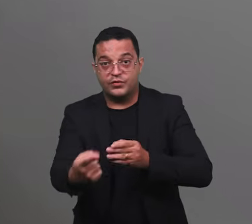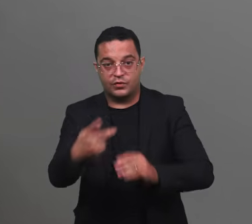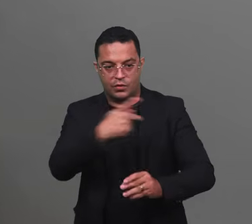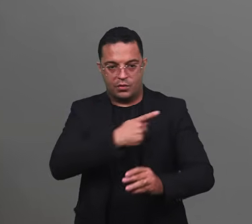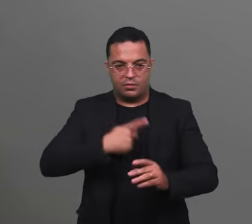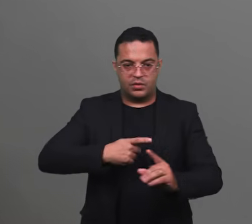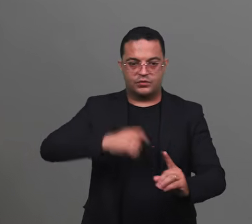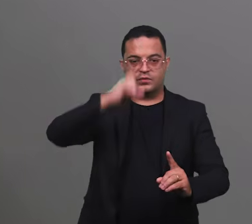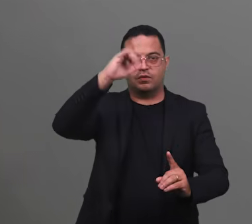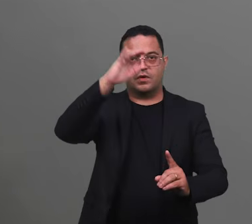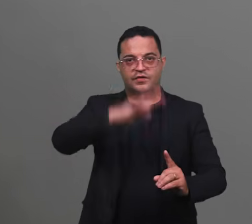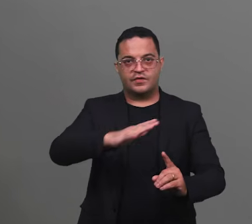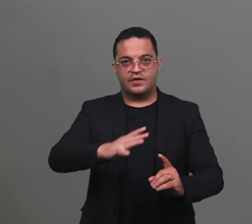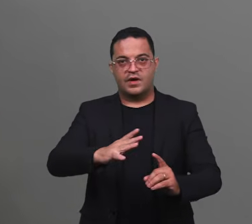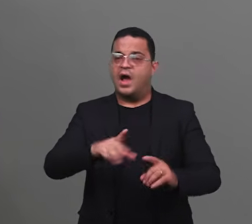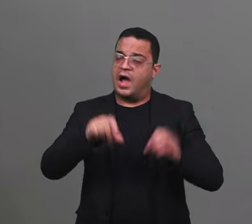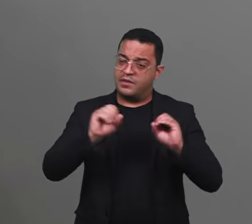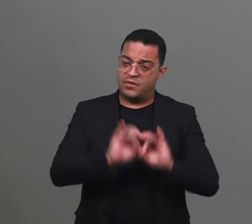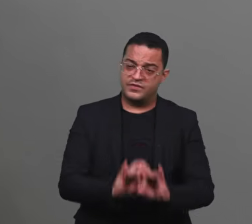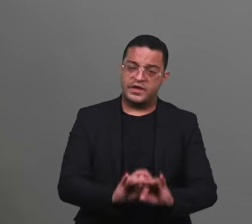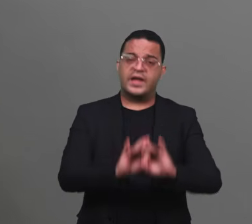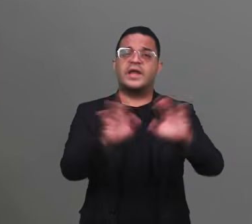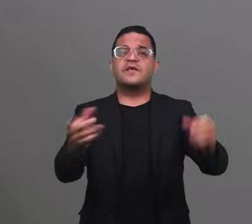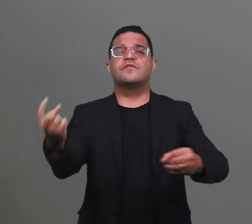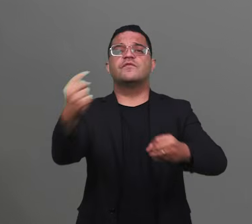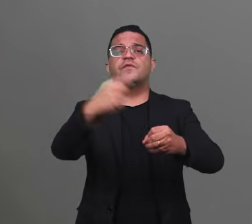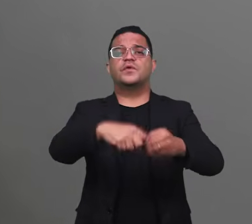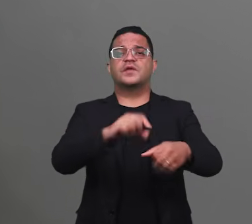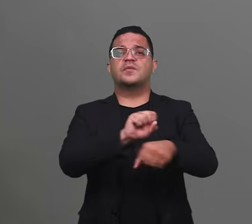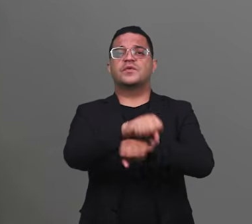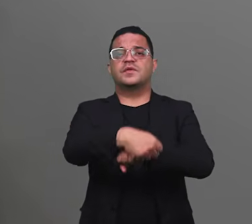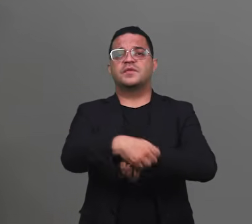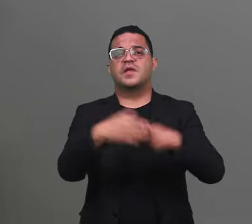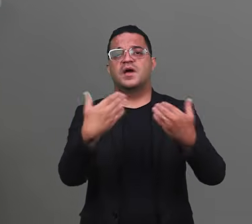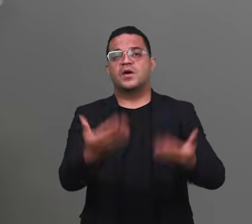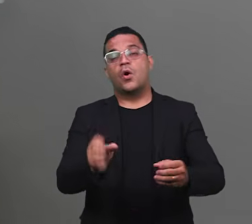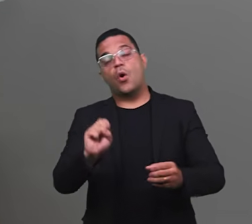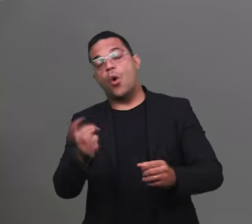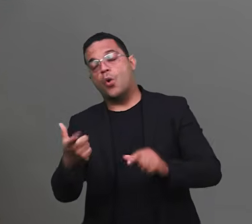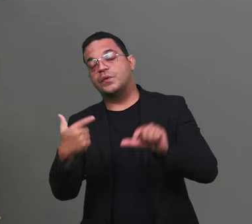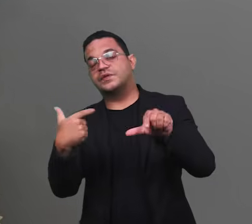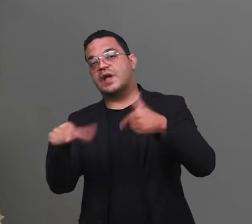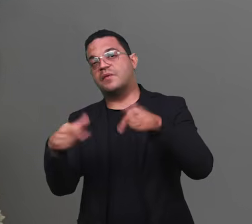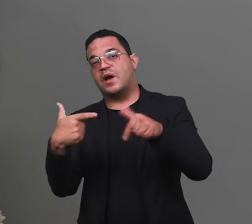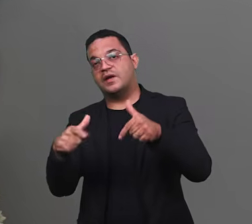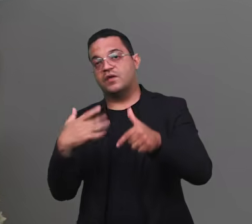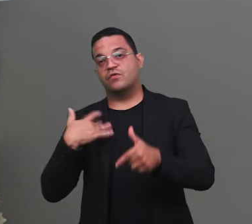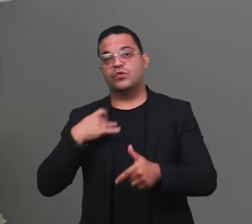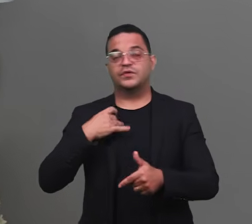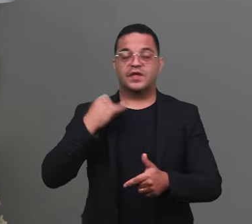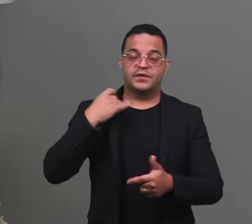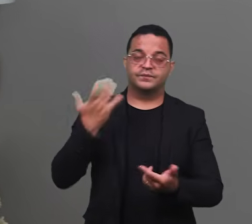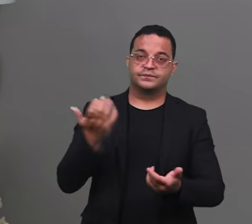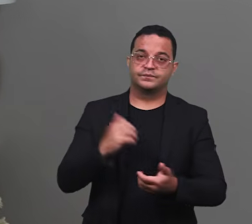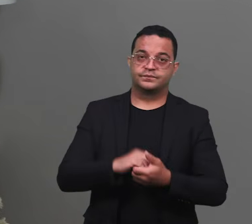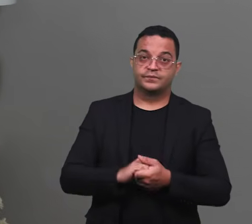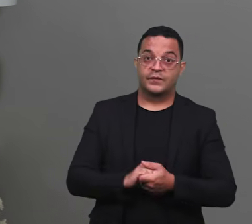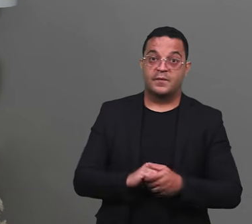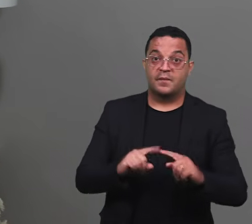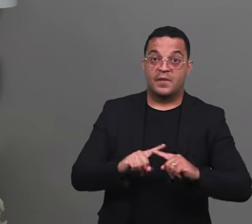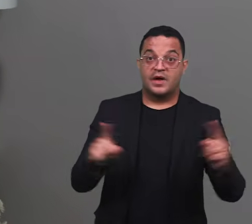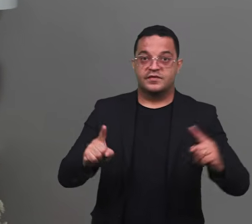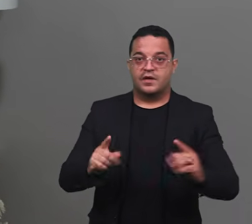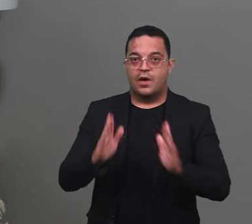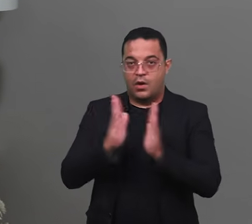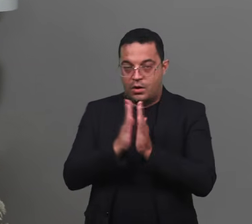da oração, sim, elas voltam para suas atividades, quais estão exercendo o Manaim como seminarista ou como voluntários. Mas